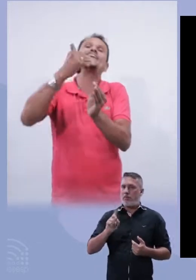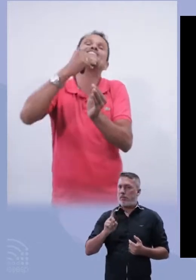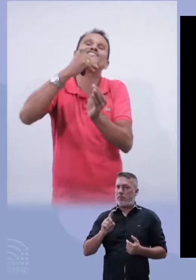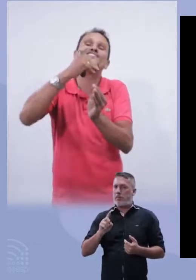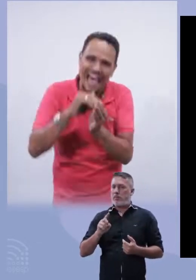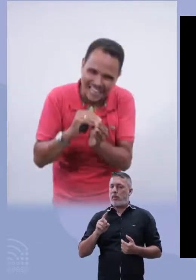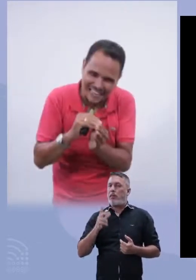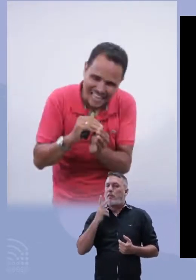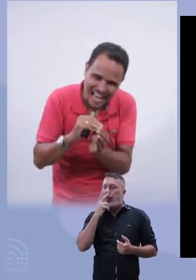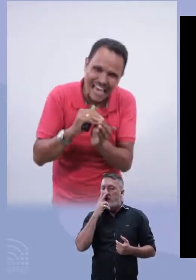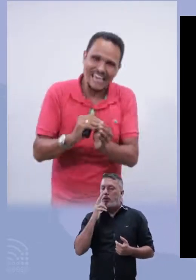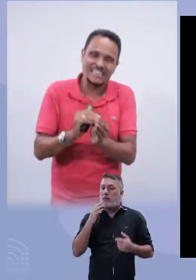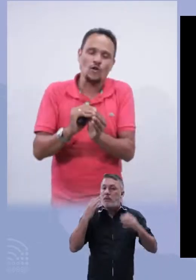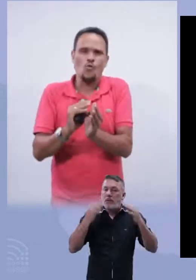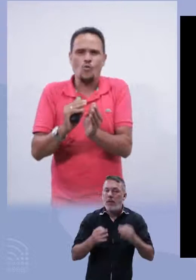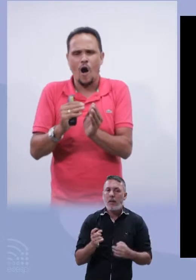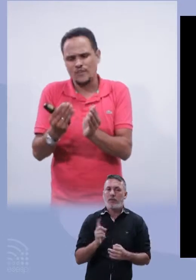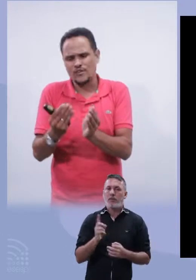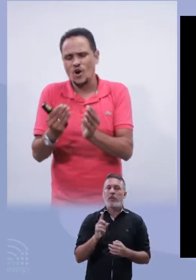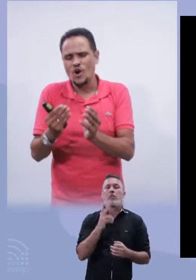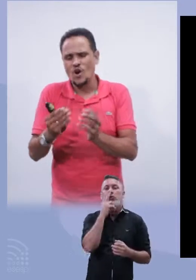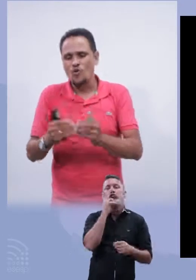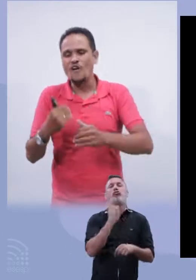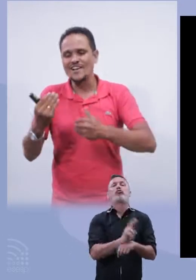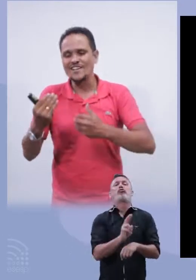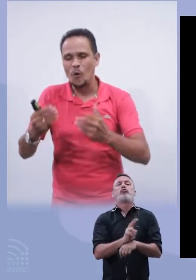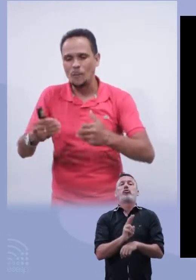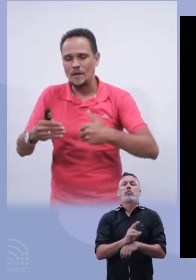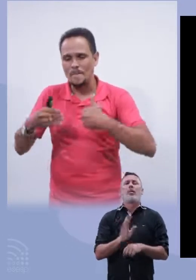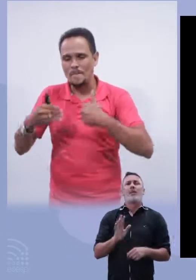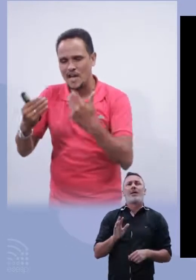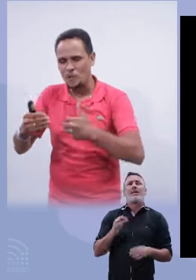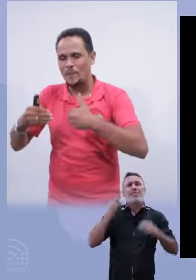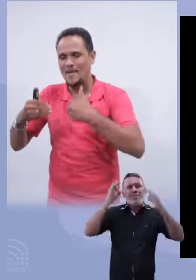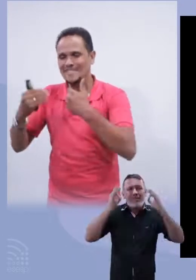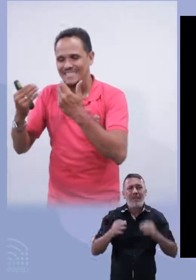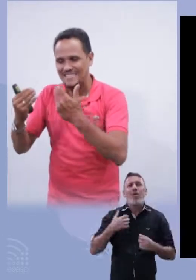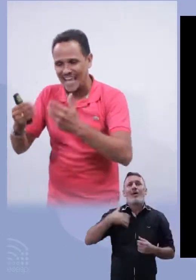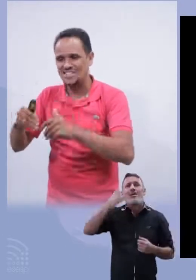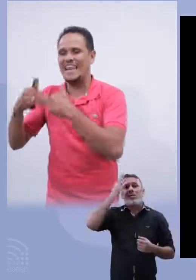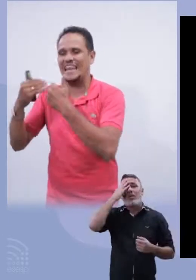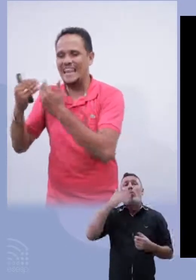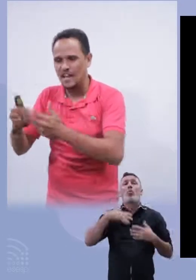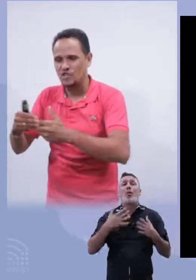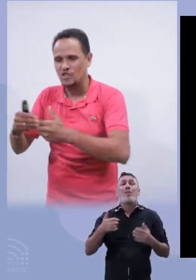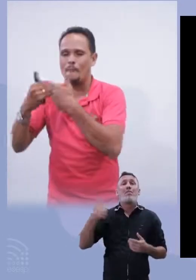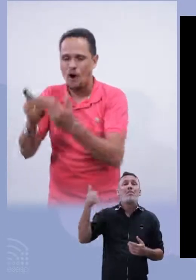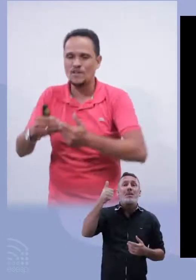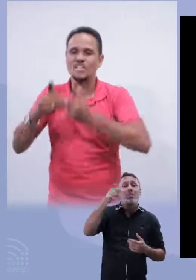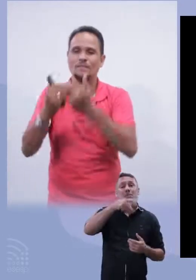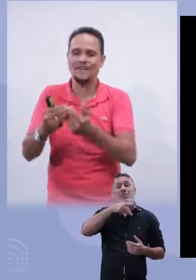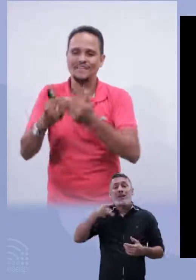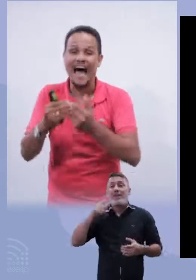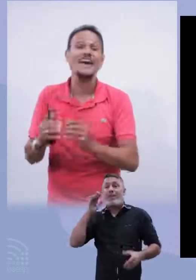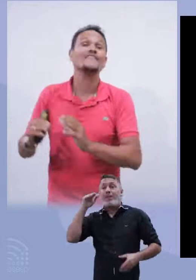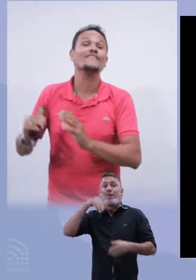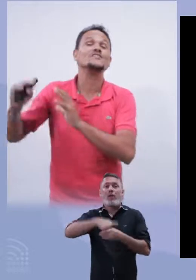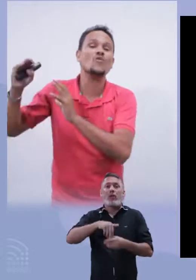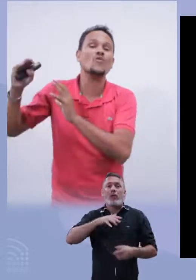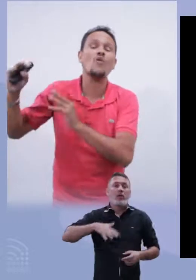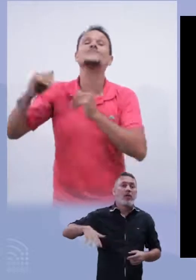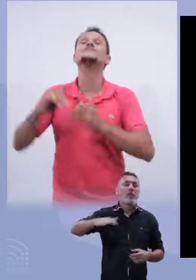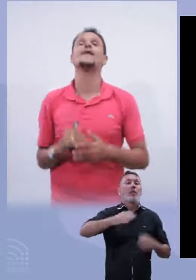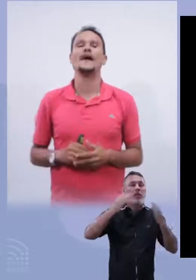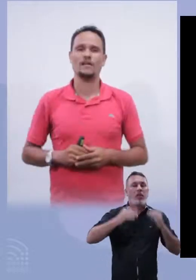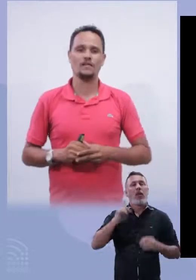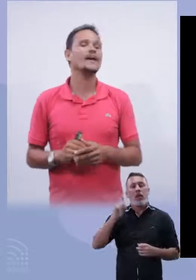forma indireta. Então, qual, professor? Qual vai ser o primeiro presidente eleito após o regime militar? Vai